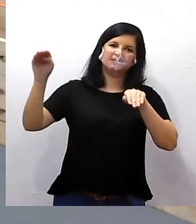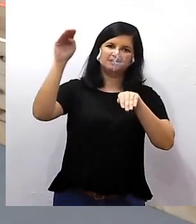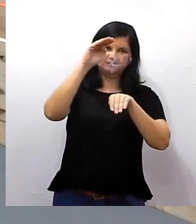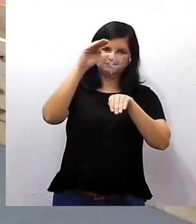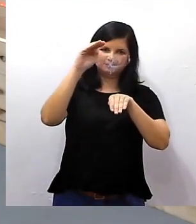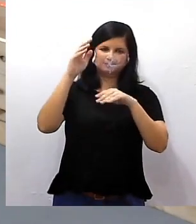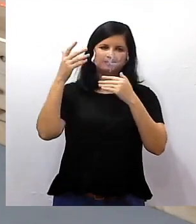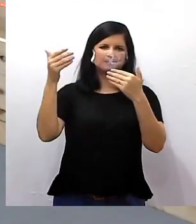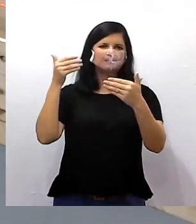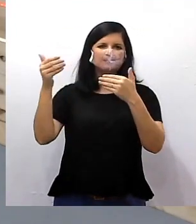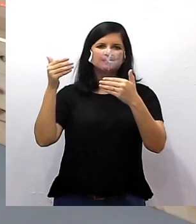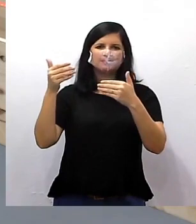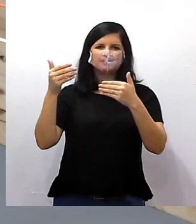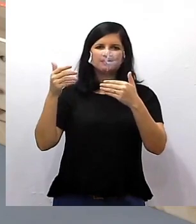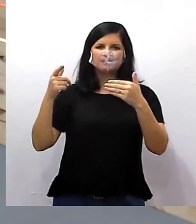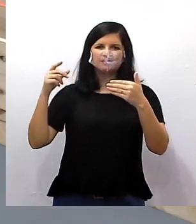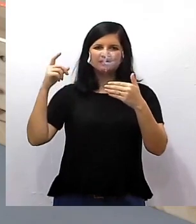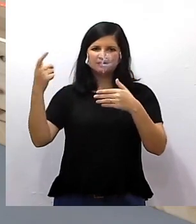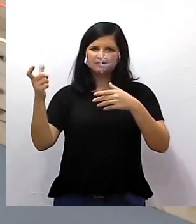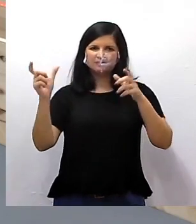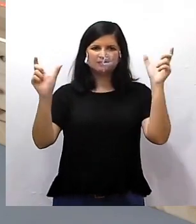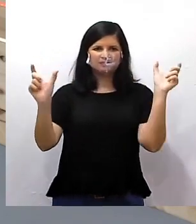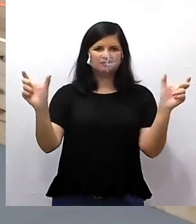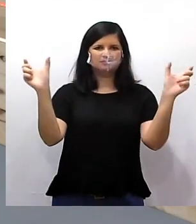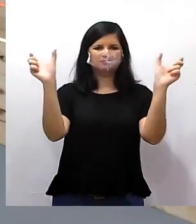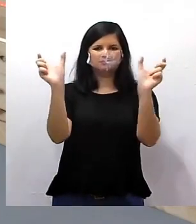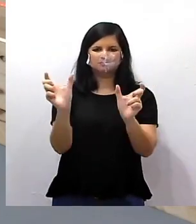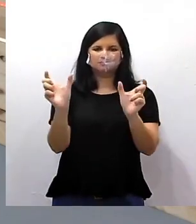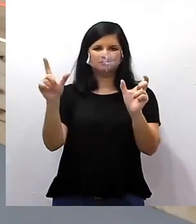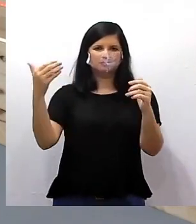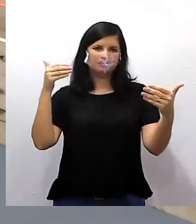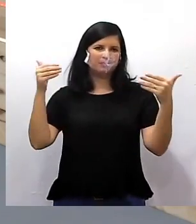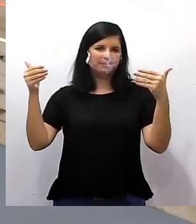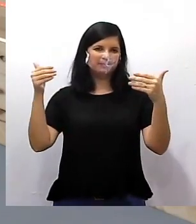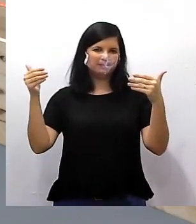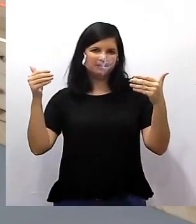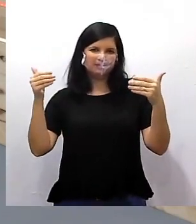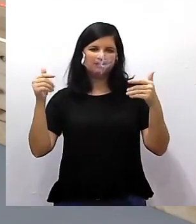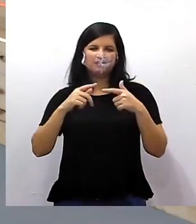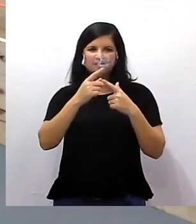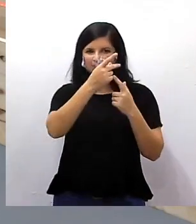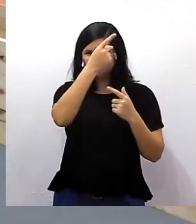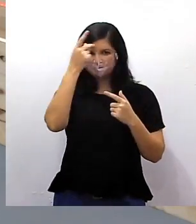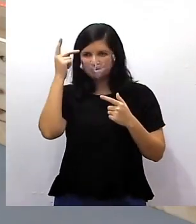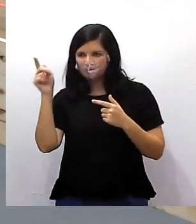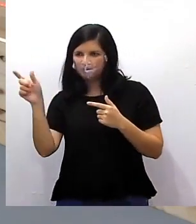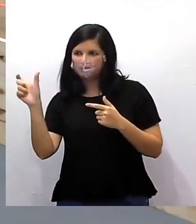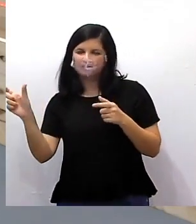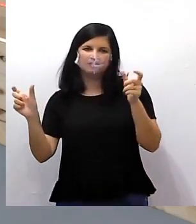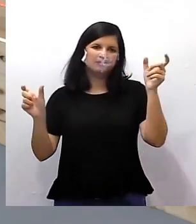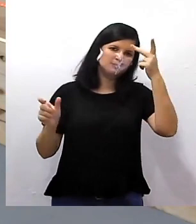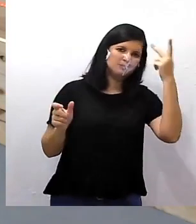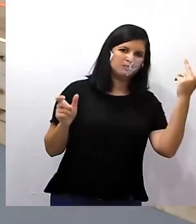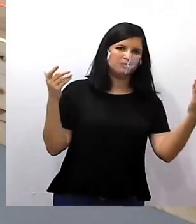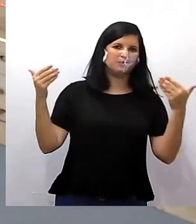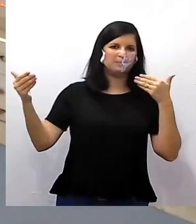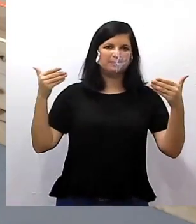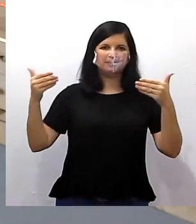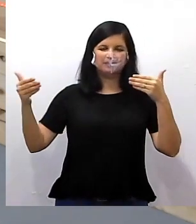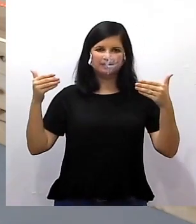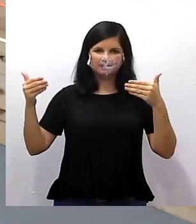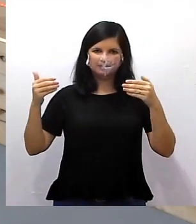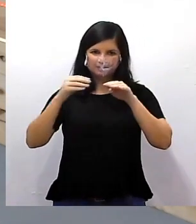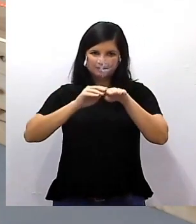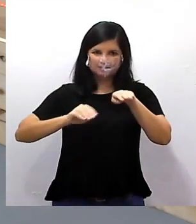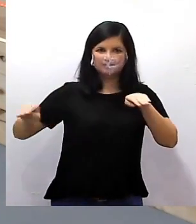Comparativo é quando eu pego o adjetivo para comparar uma coisa a outra coisa, uma pessoa a outra pessoa. Já o grau superlativo é quando eu